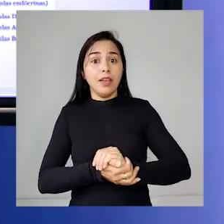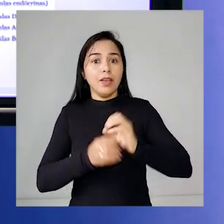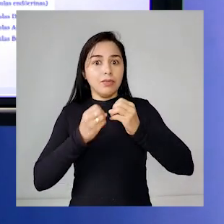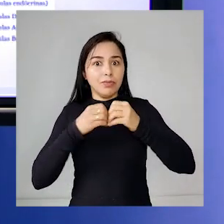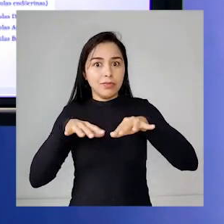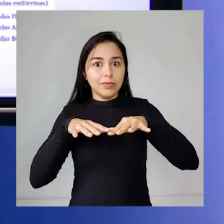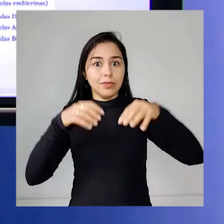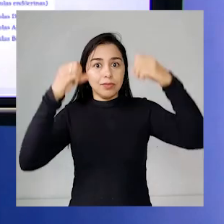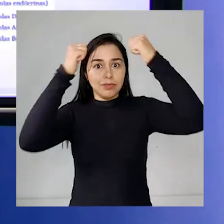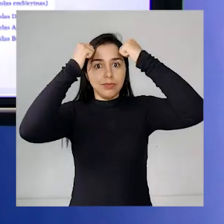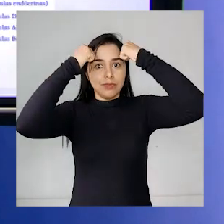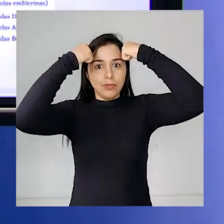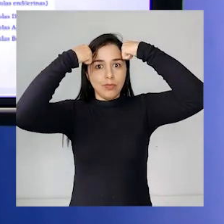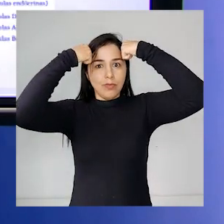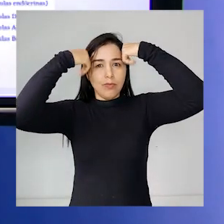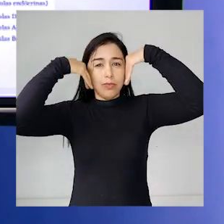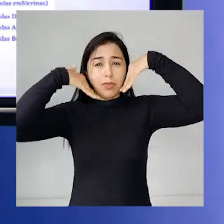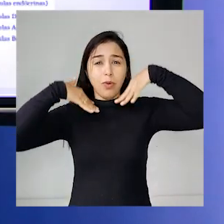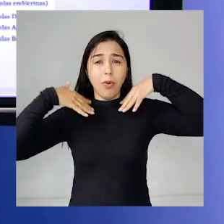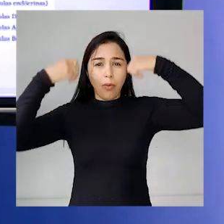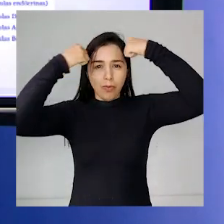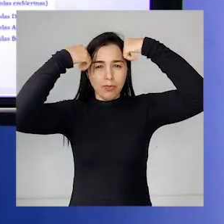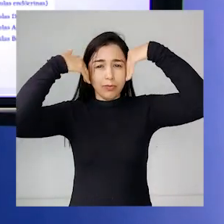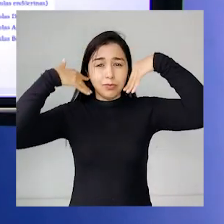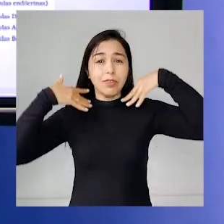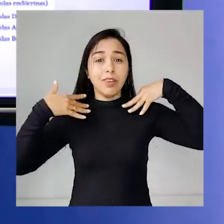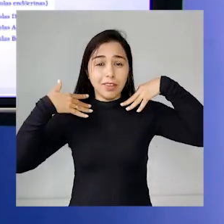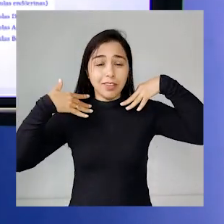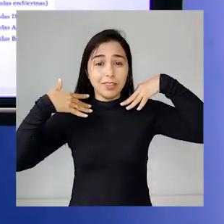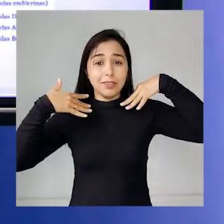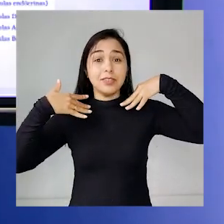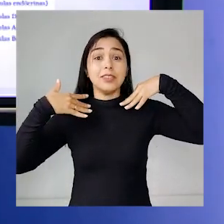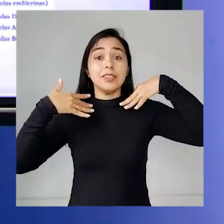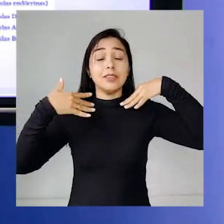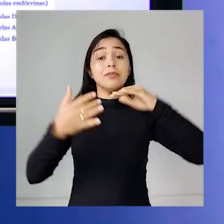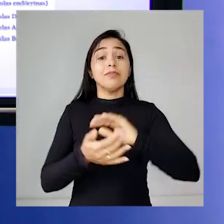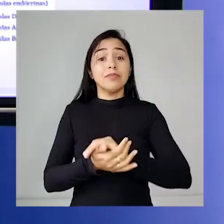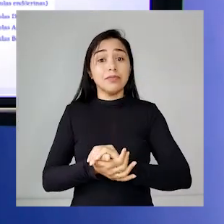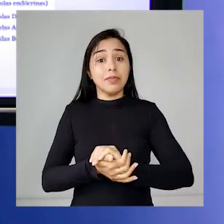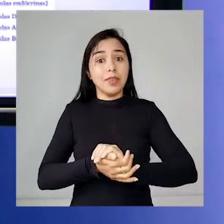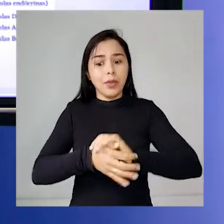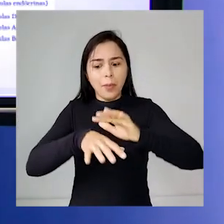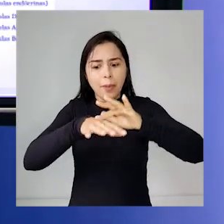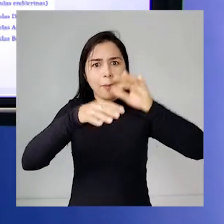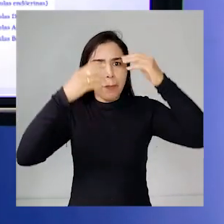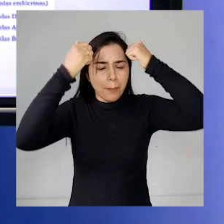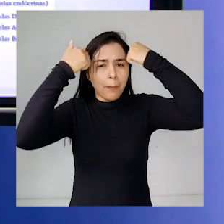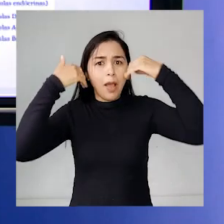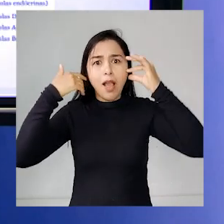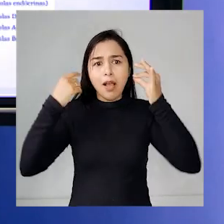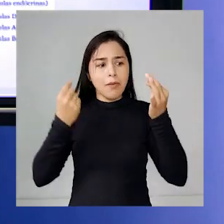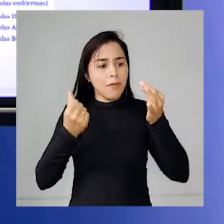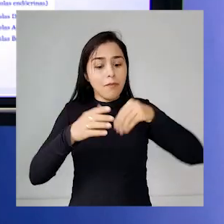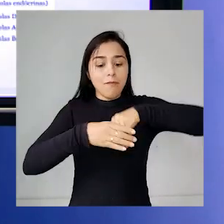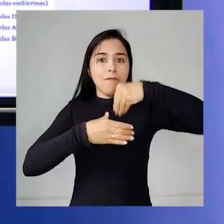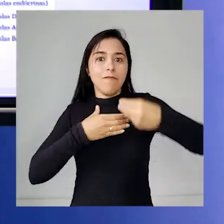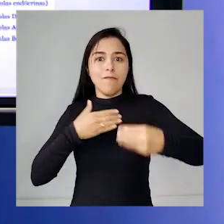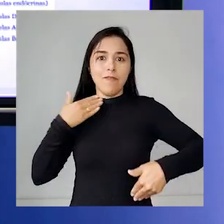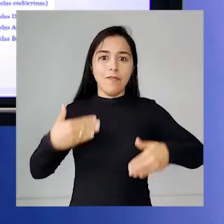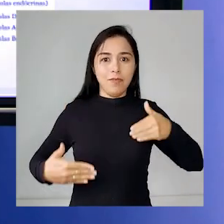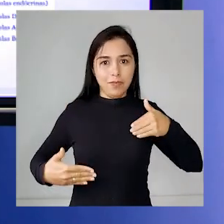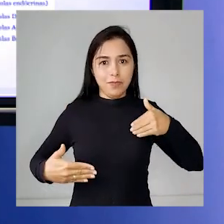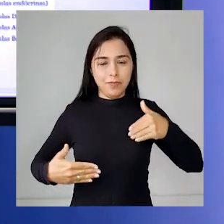ou sudoríferas, que produzem o suor e jogam suas secreções diretamente para fora do